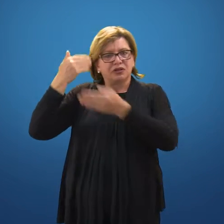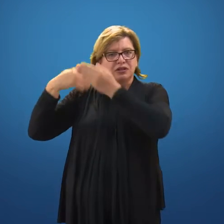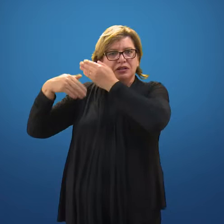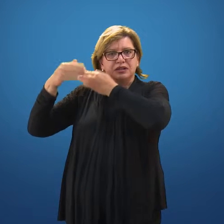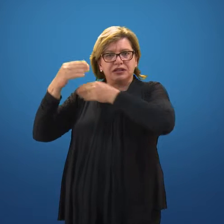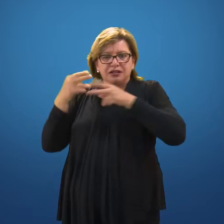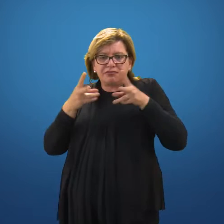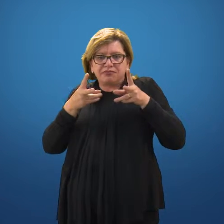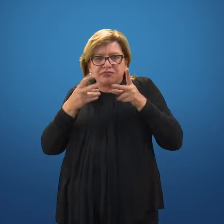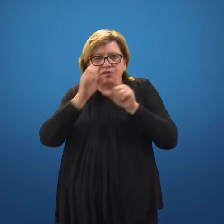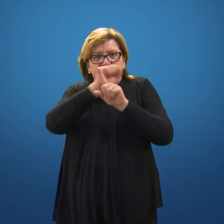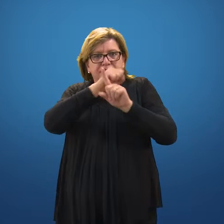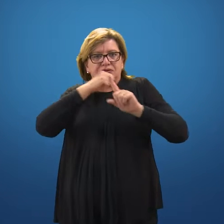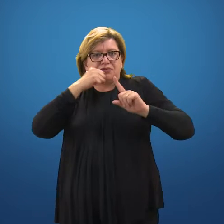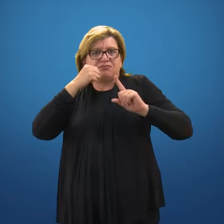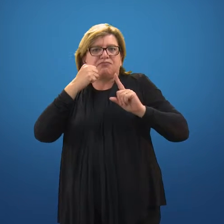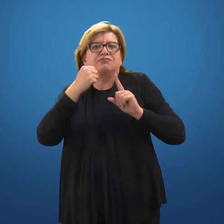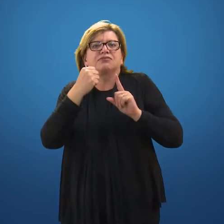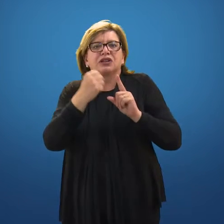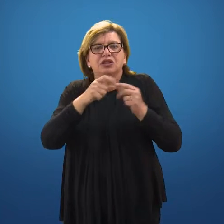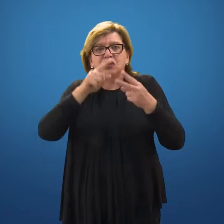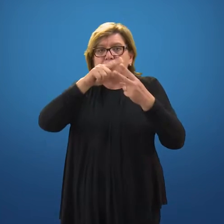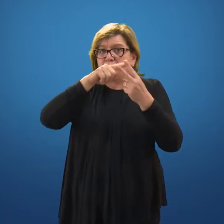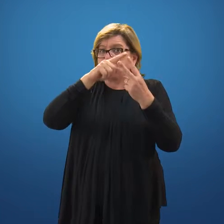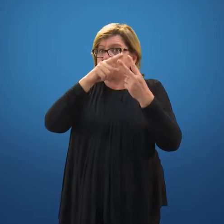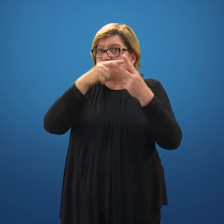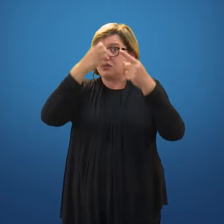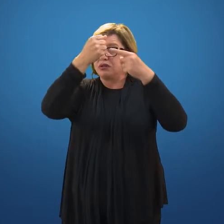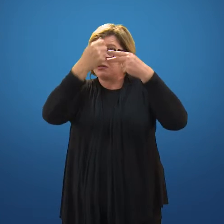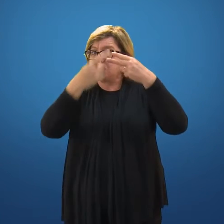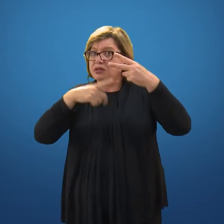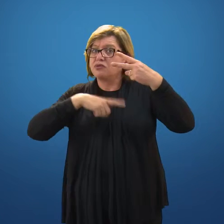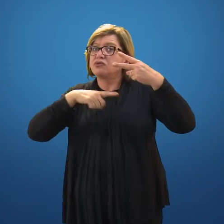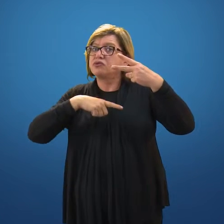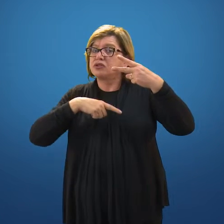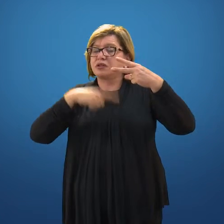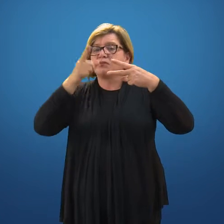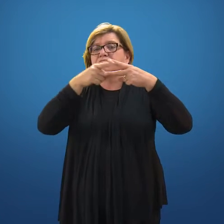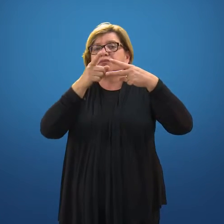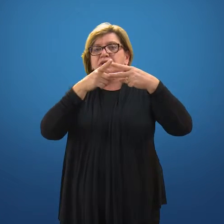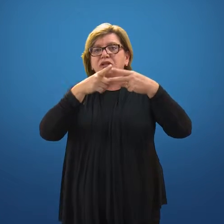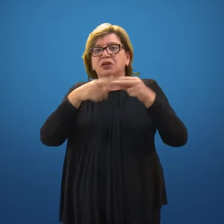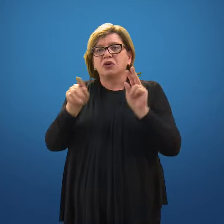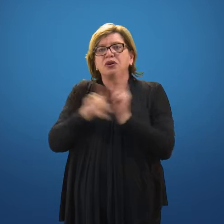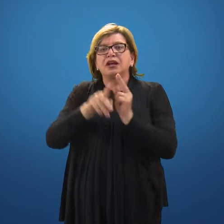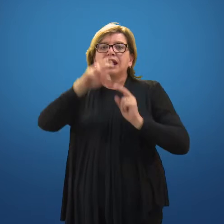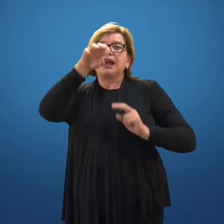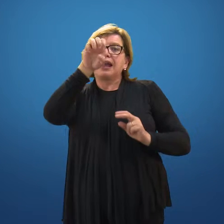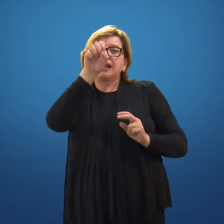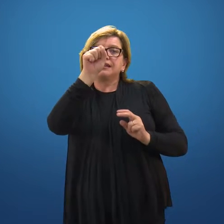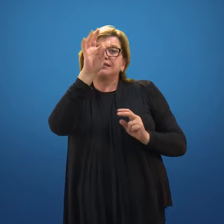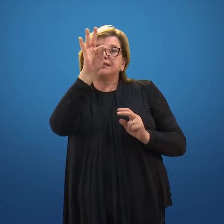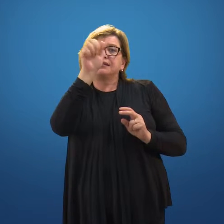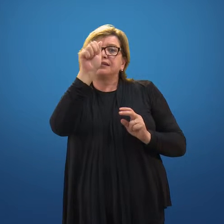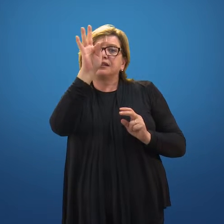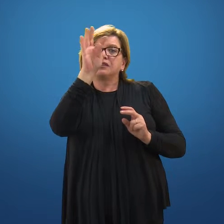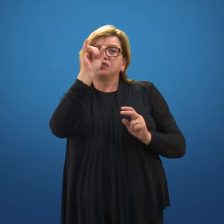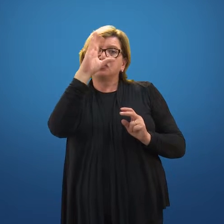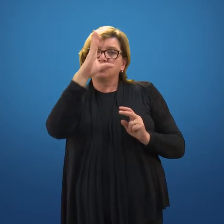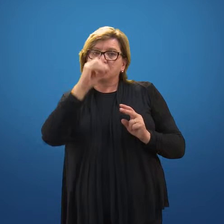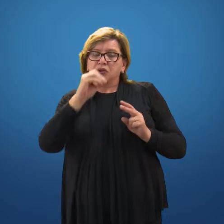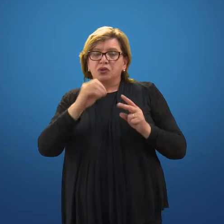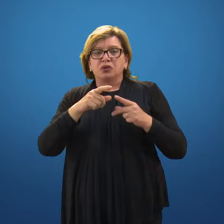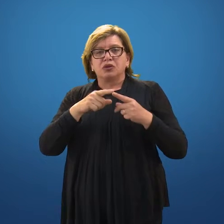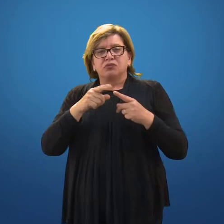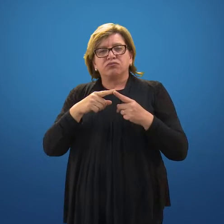que a sociedade teria 2 aspectos gerais. Primeiro, os aspectos estáticos. Esses aspectos estáticos